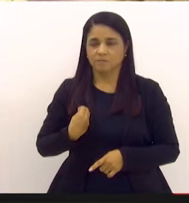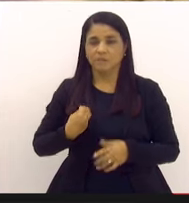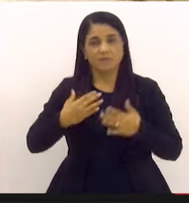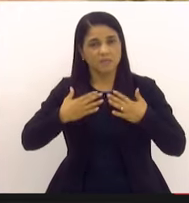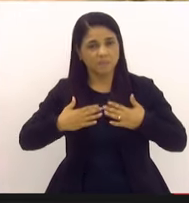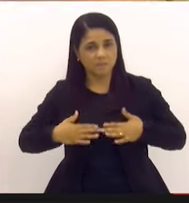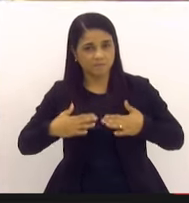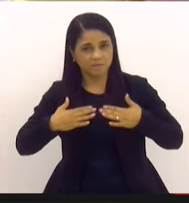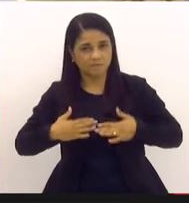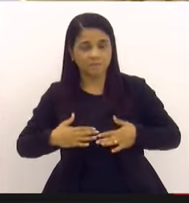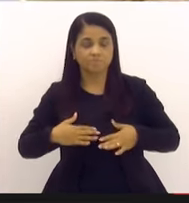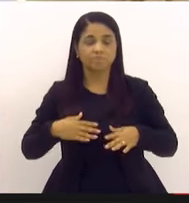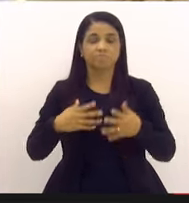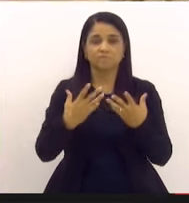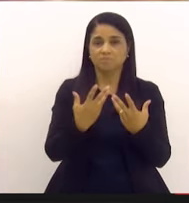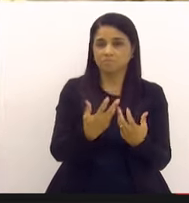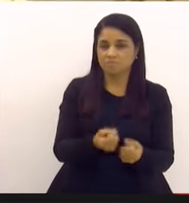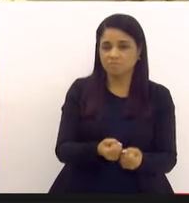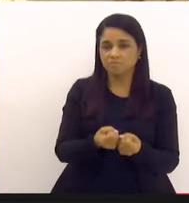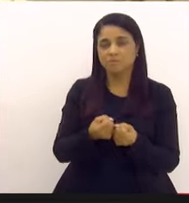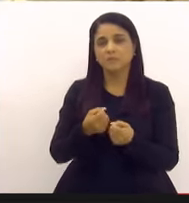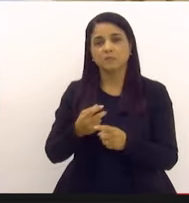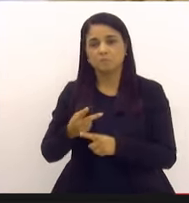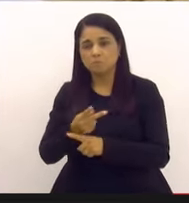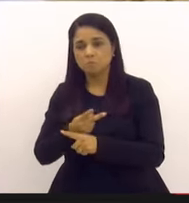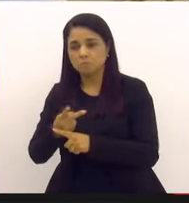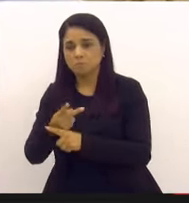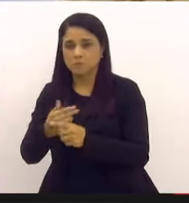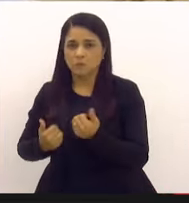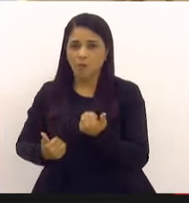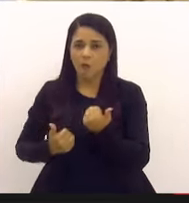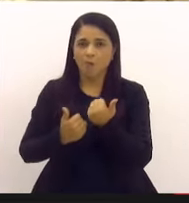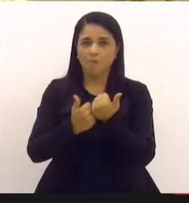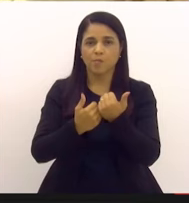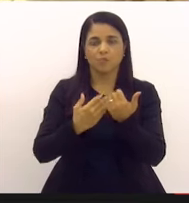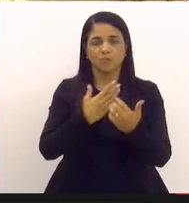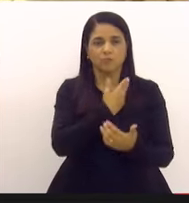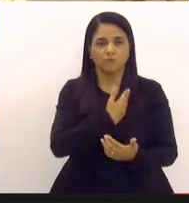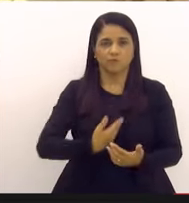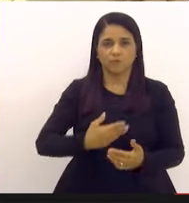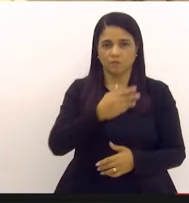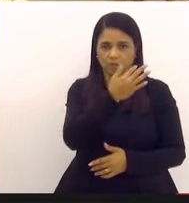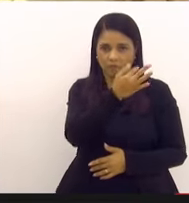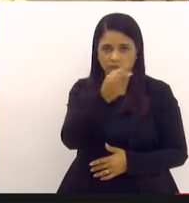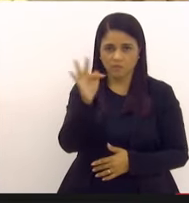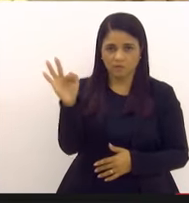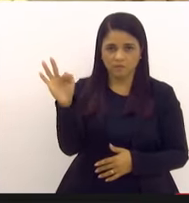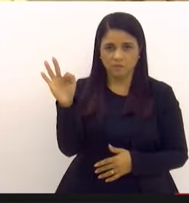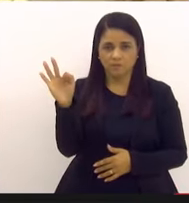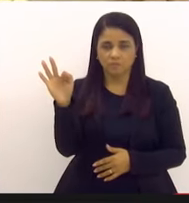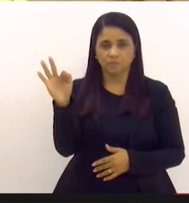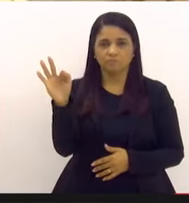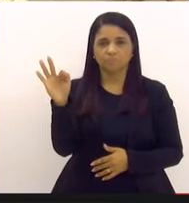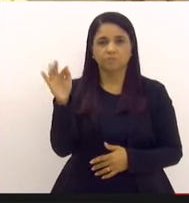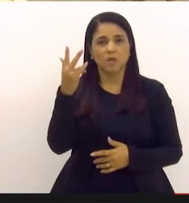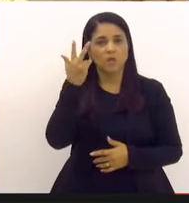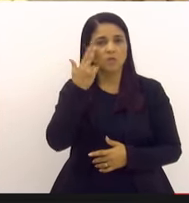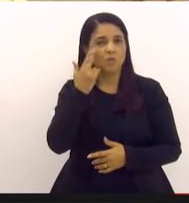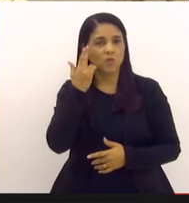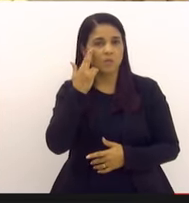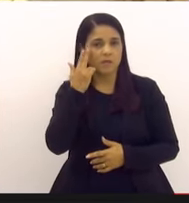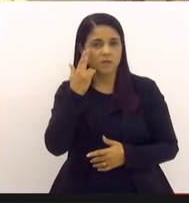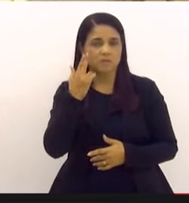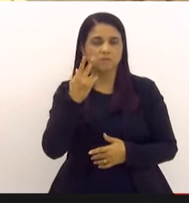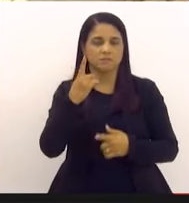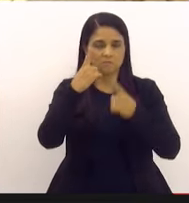aceitando e buscando apoio do governo federal para que normalize a